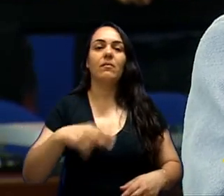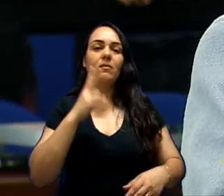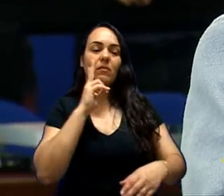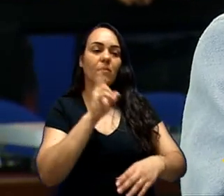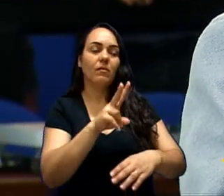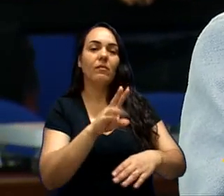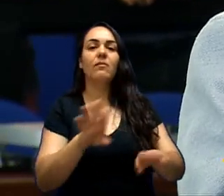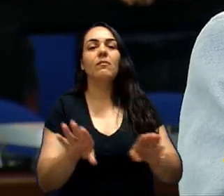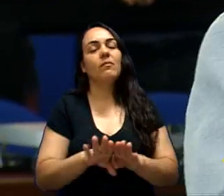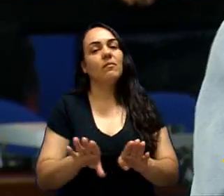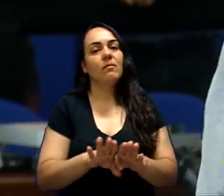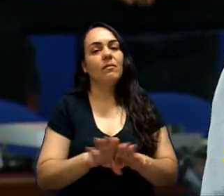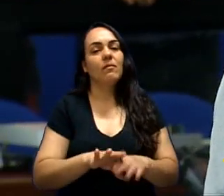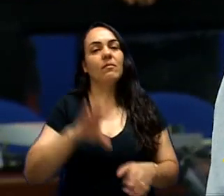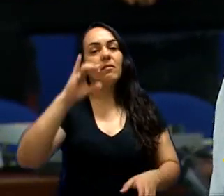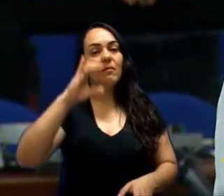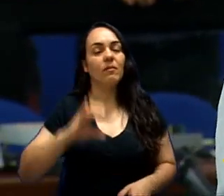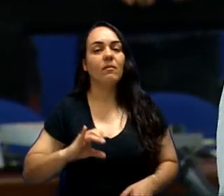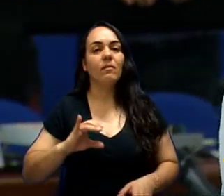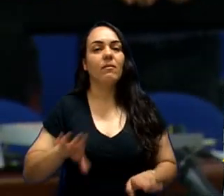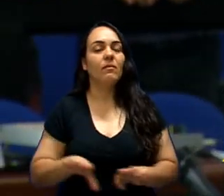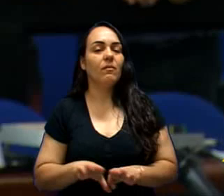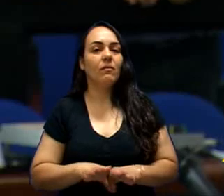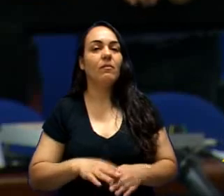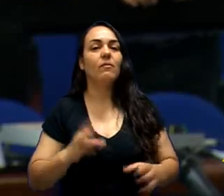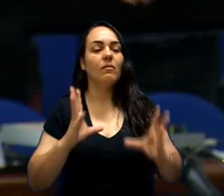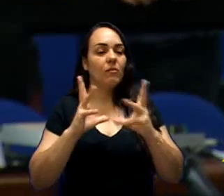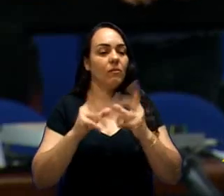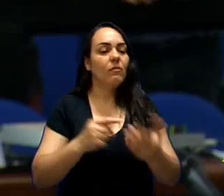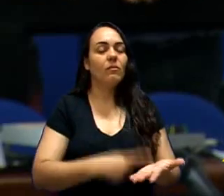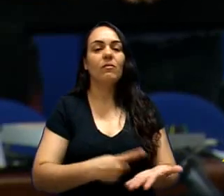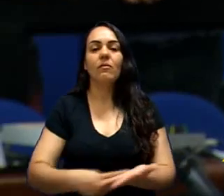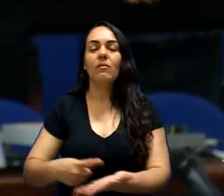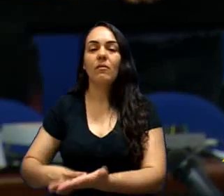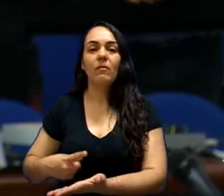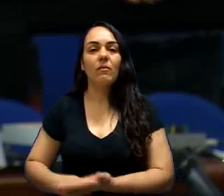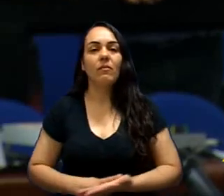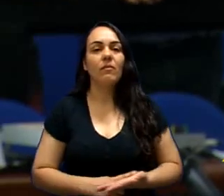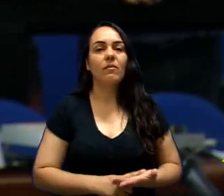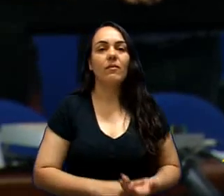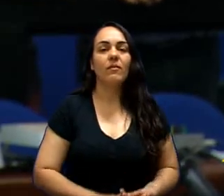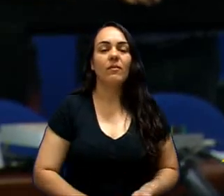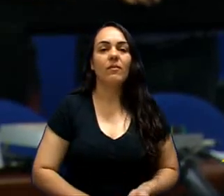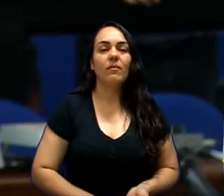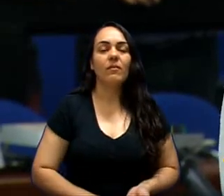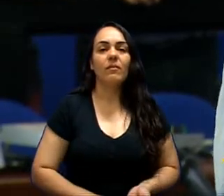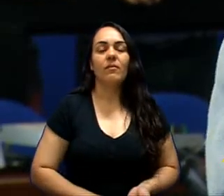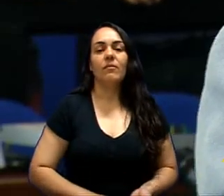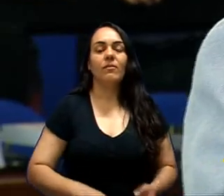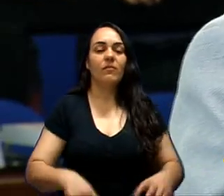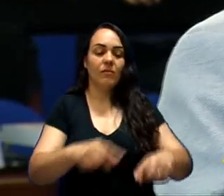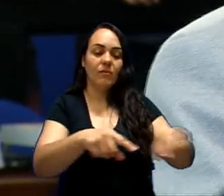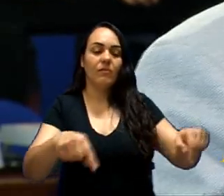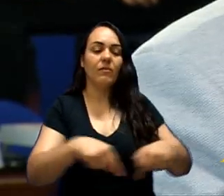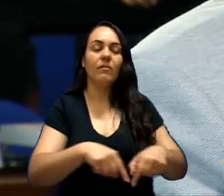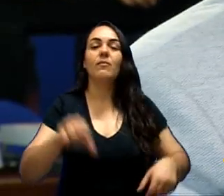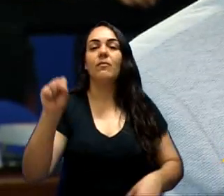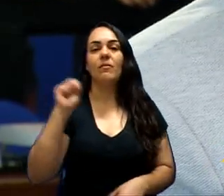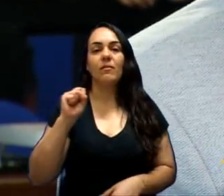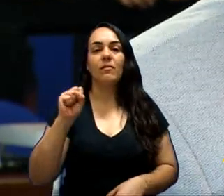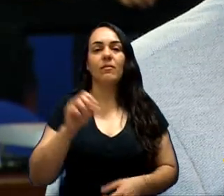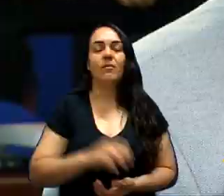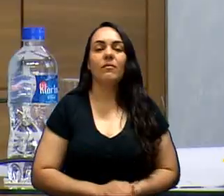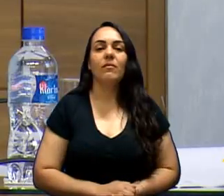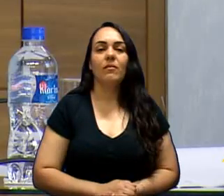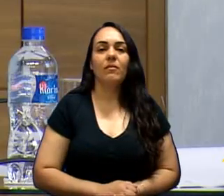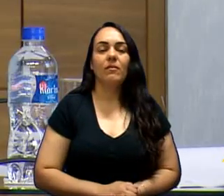cinema. E era... Cine Sorocaba. Todos Cine convidados. Sorocaba, que número que é? Sala 8. Sala 8.